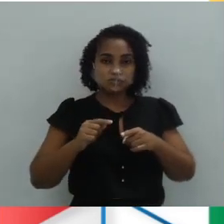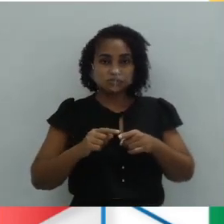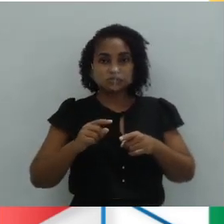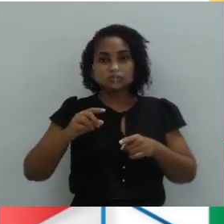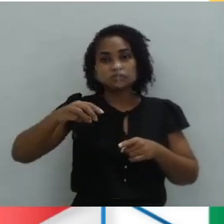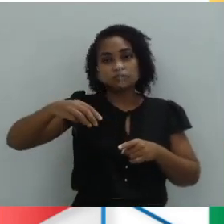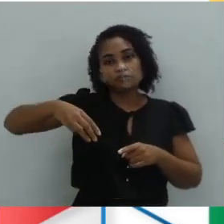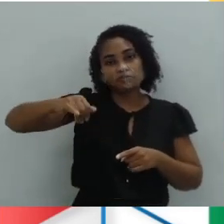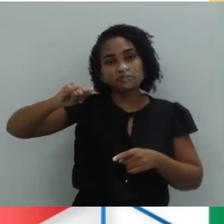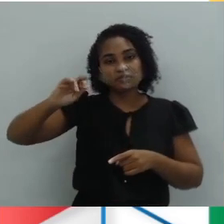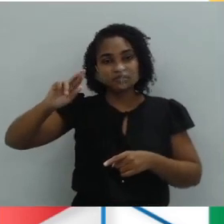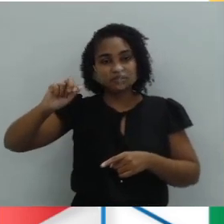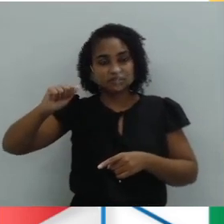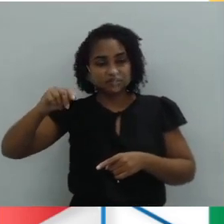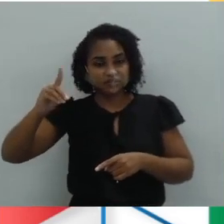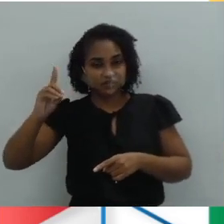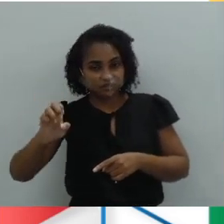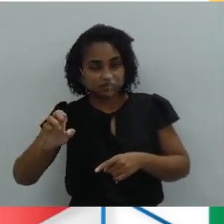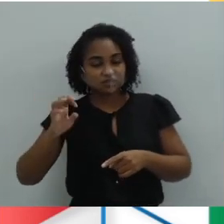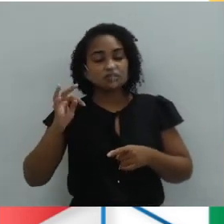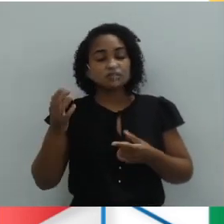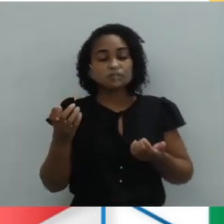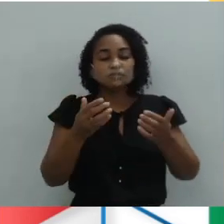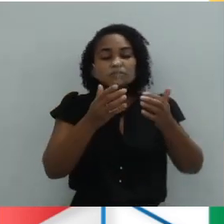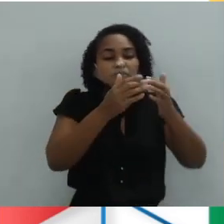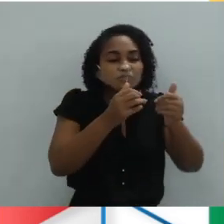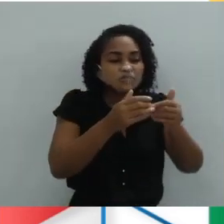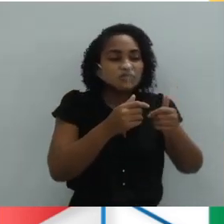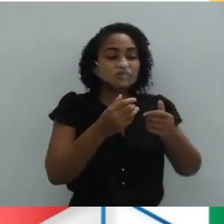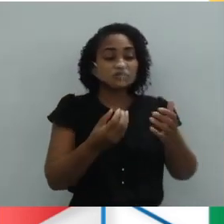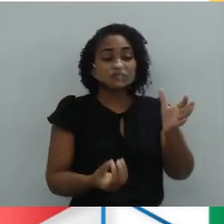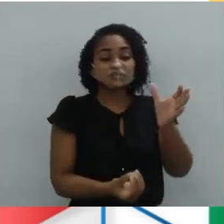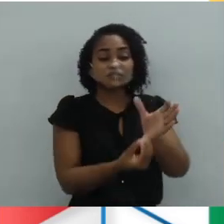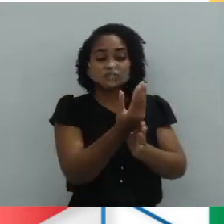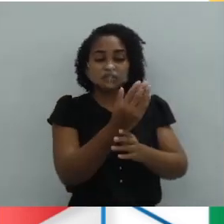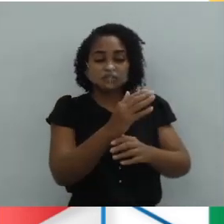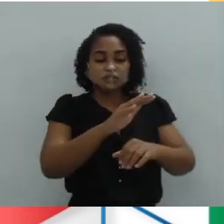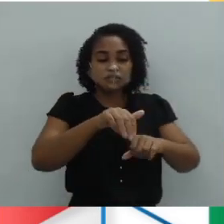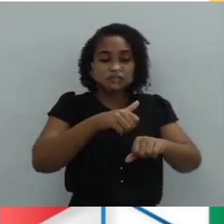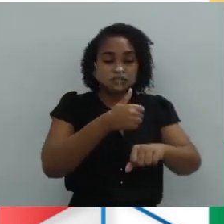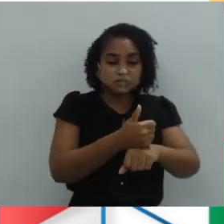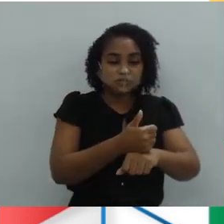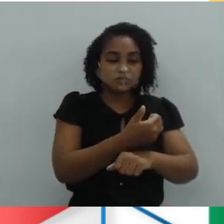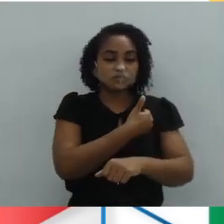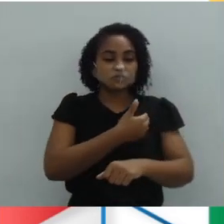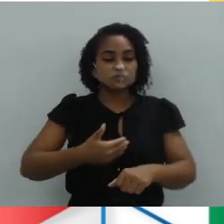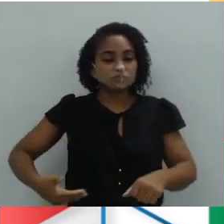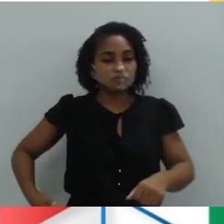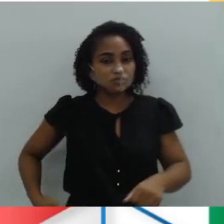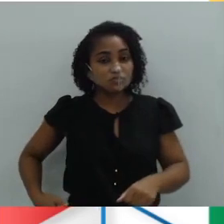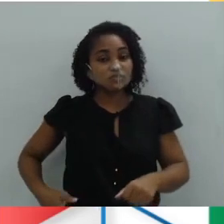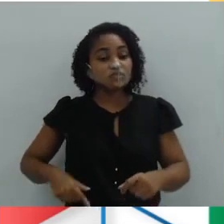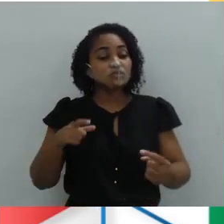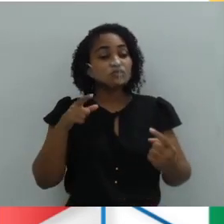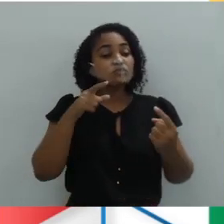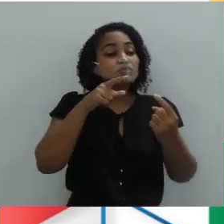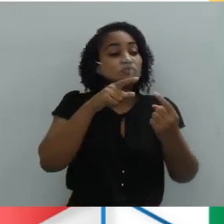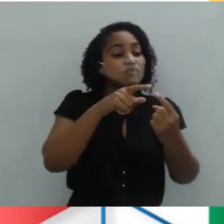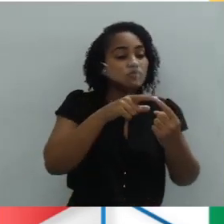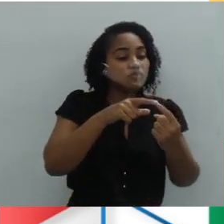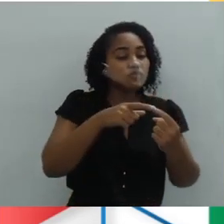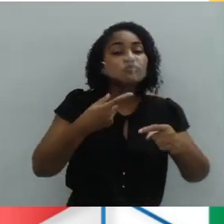do Vale, solicitam de Vossa Excelência a construção de uma praça pública, a fim, olha